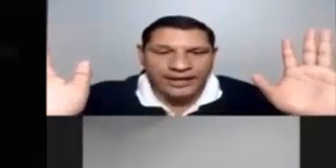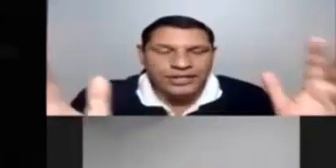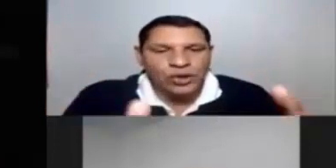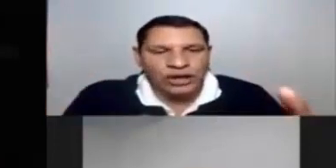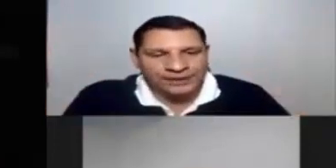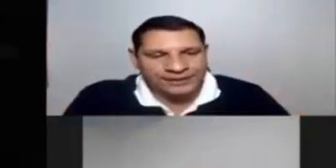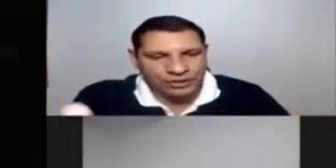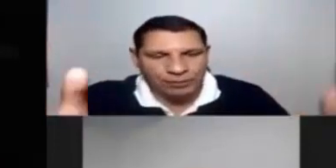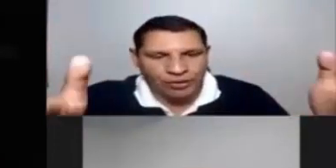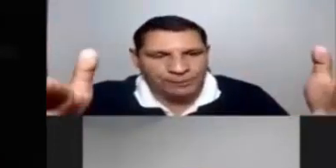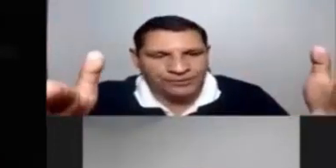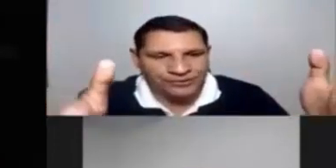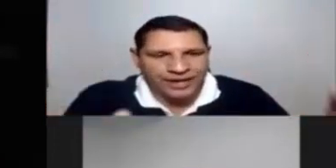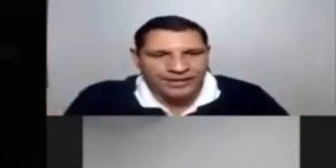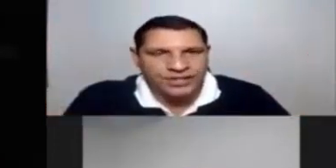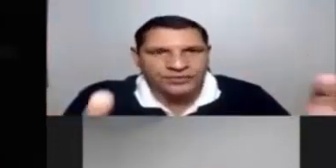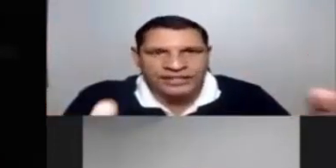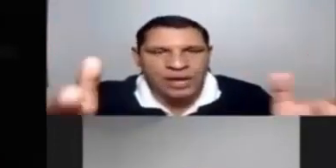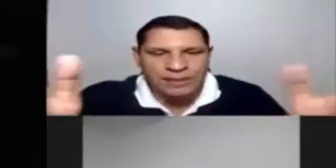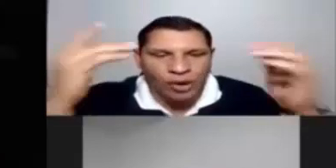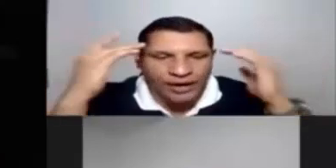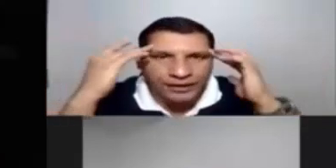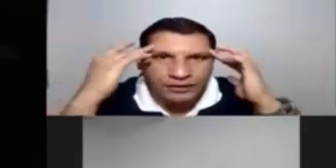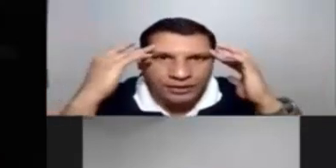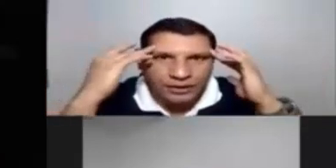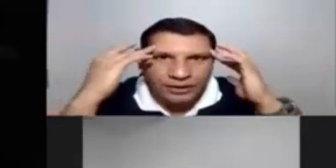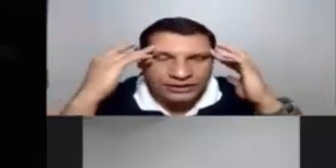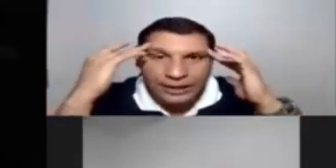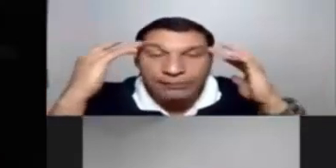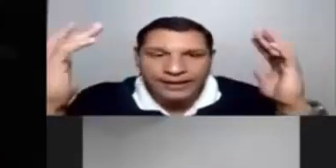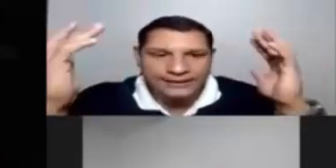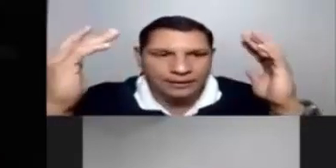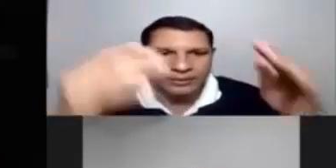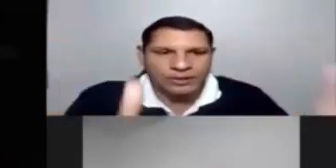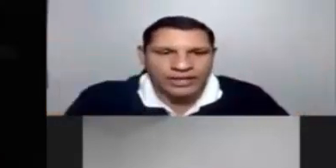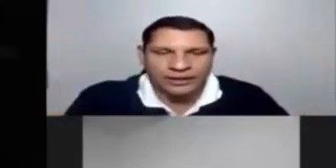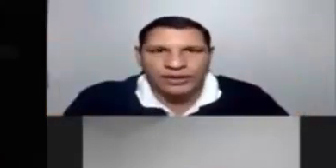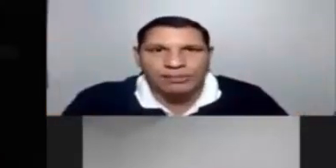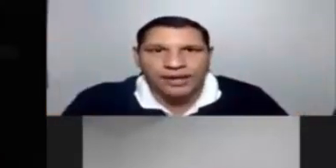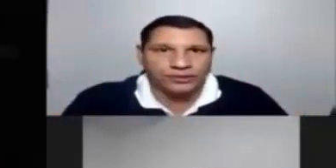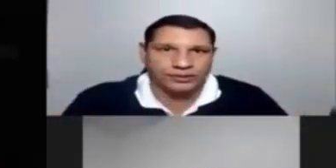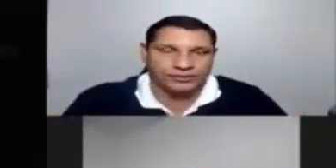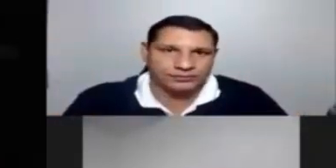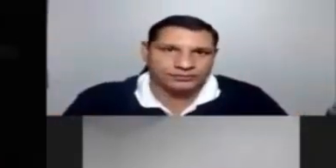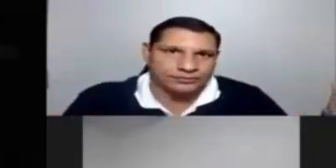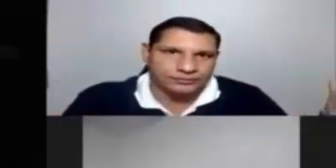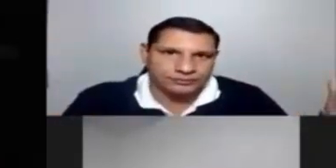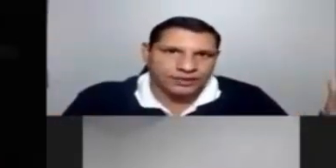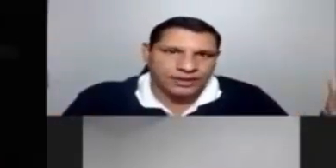Aí a gente olha para esse texto de Apocalipse 6, a gente vê que não é memória de lembrança, porque os caras estão lembrando.